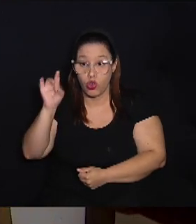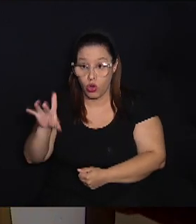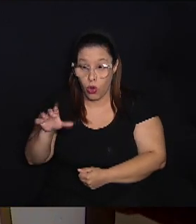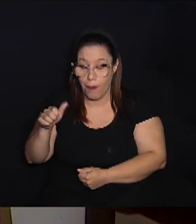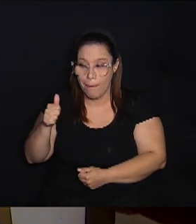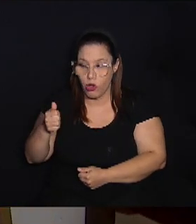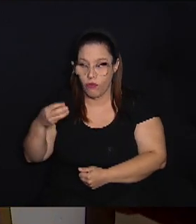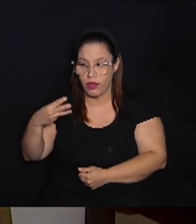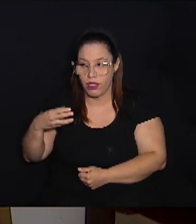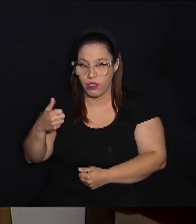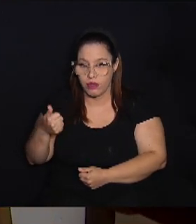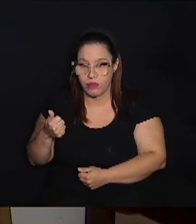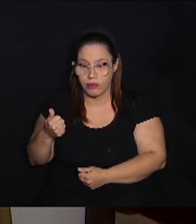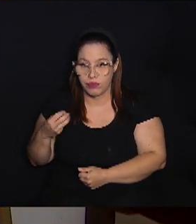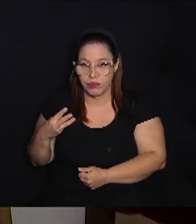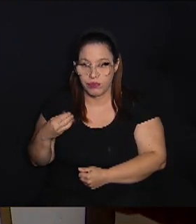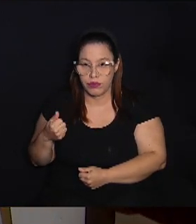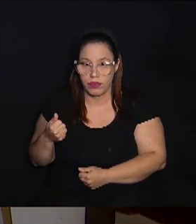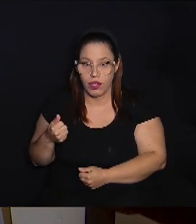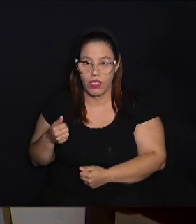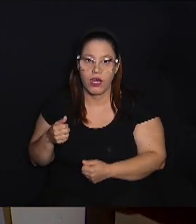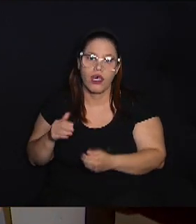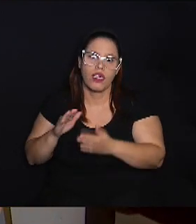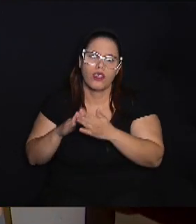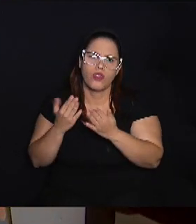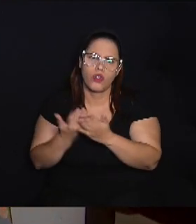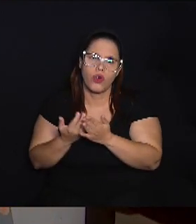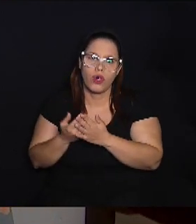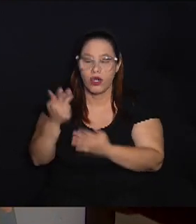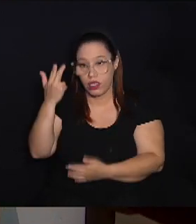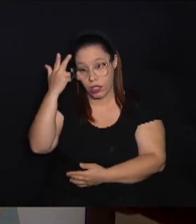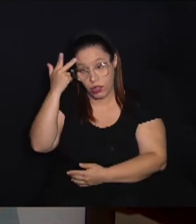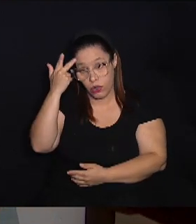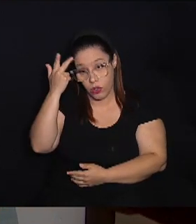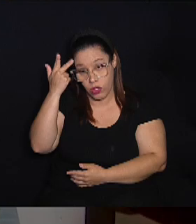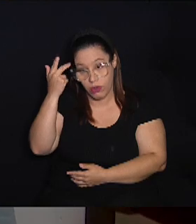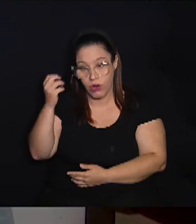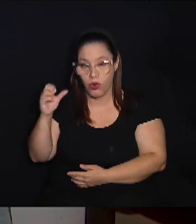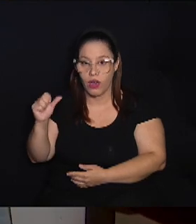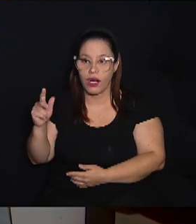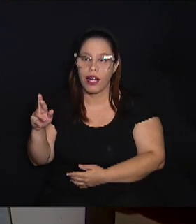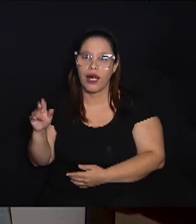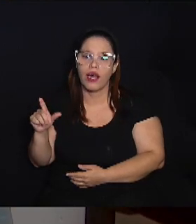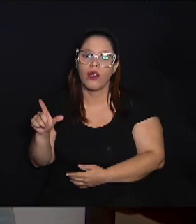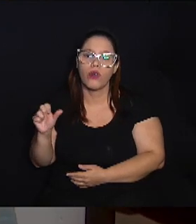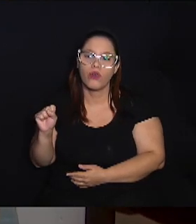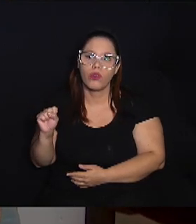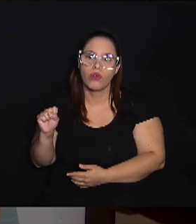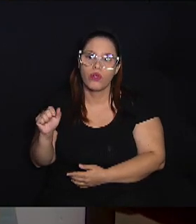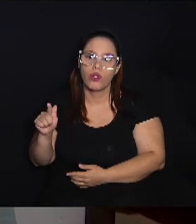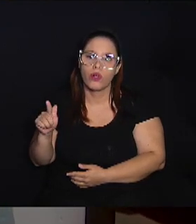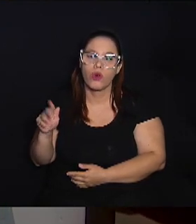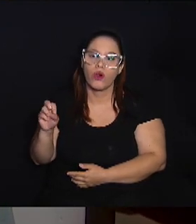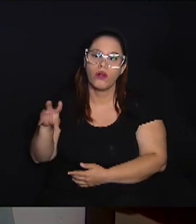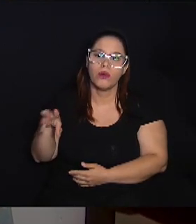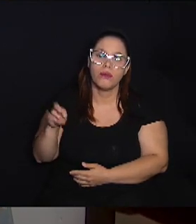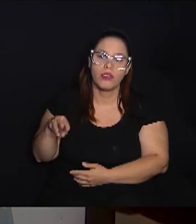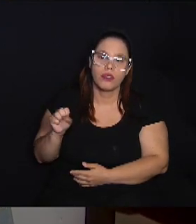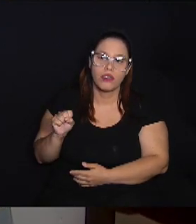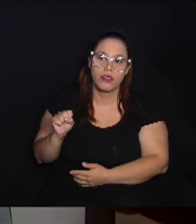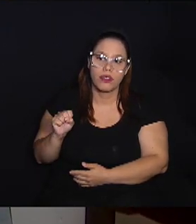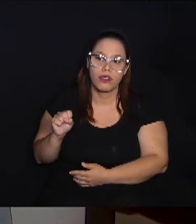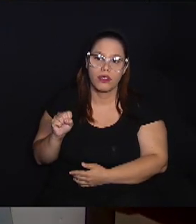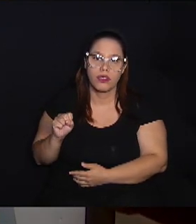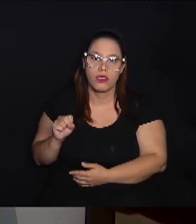1936 é que ela passa a Escola Normal Carlos Gomes, porque coincidiu com, inclusive nessa época, né,